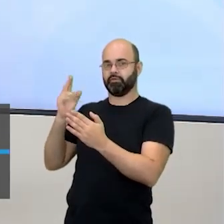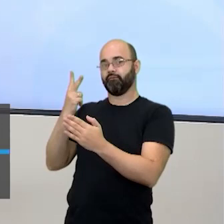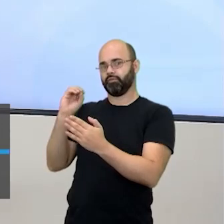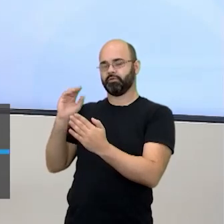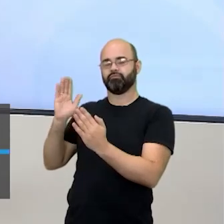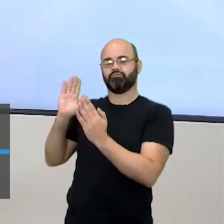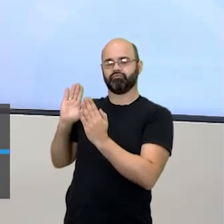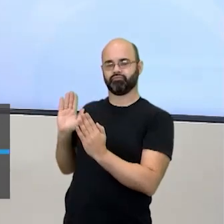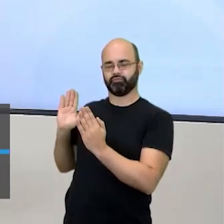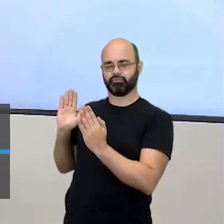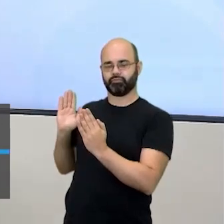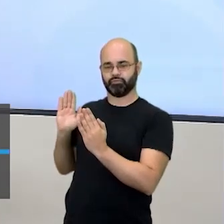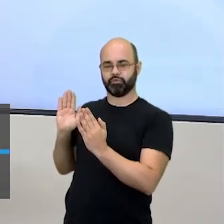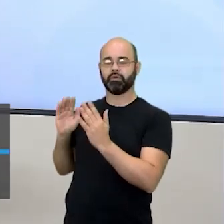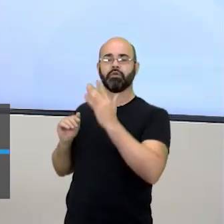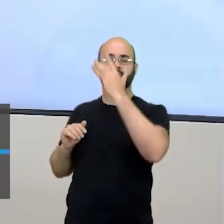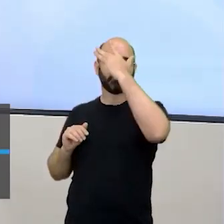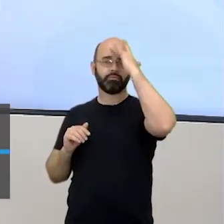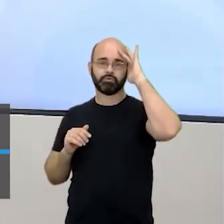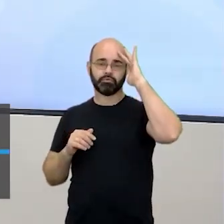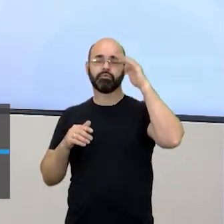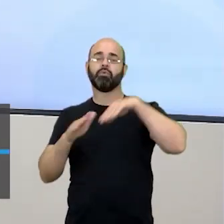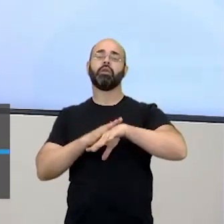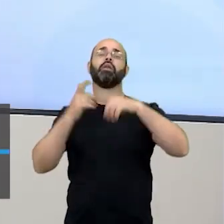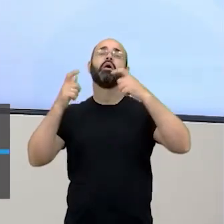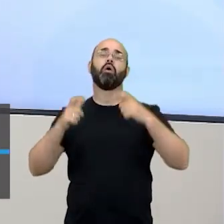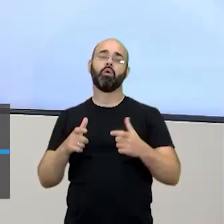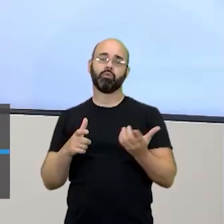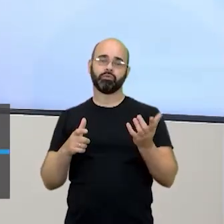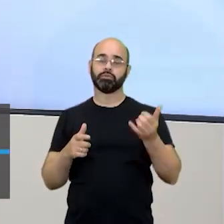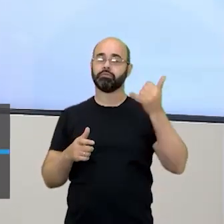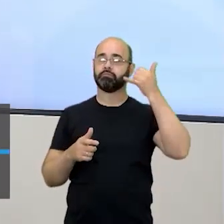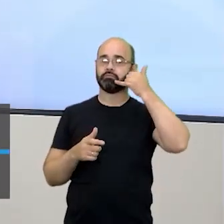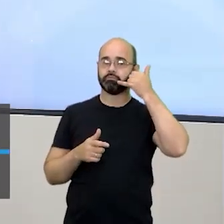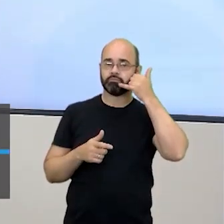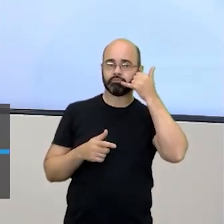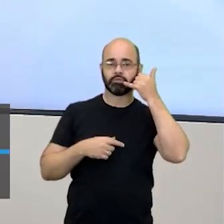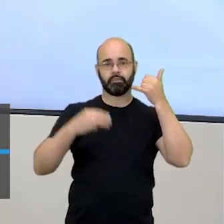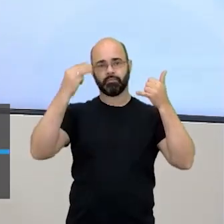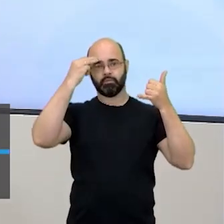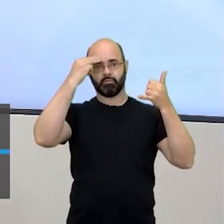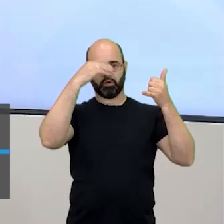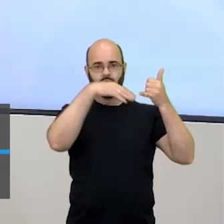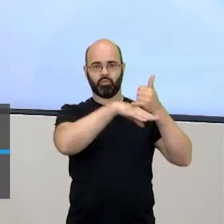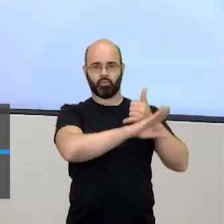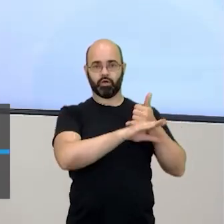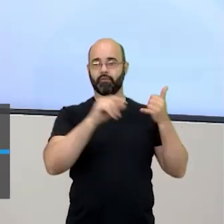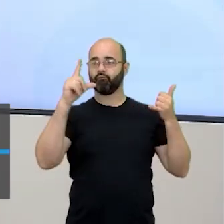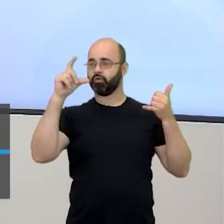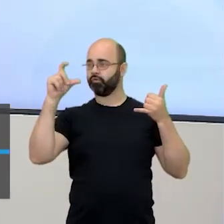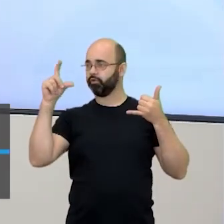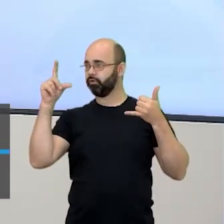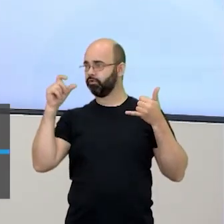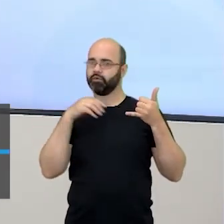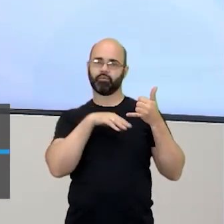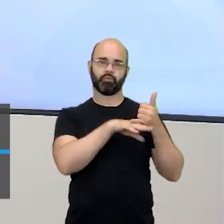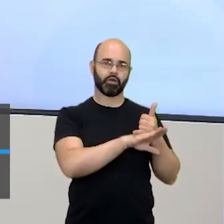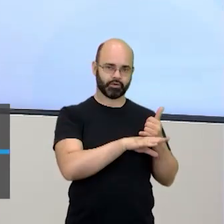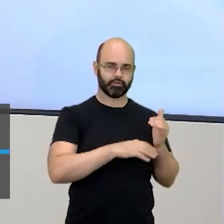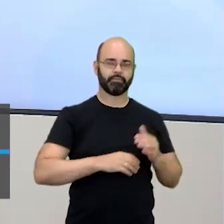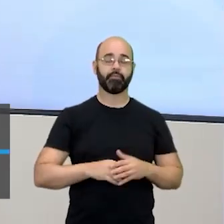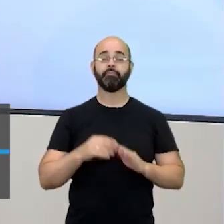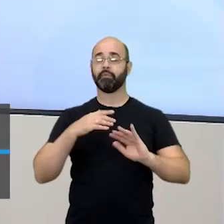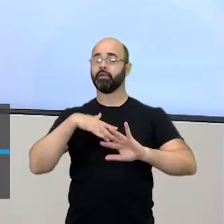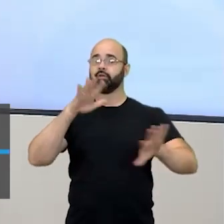de smartphone ou de computador. Gente, eu preciso aqui dar um toque para vocês. Não é um alerta, tá? Eu mexo com história, eu trabalho com